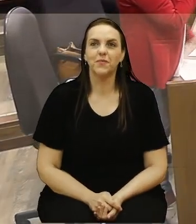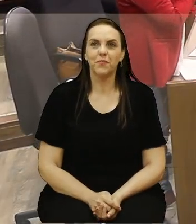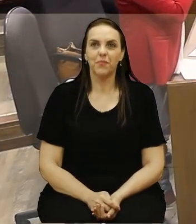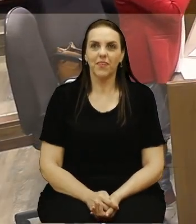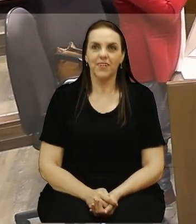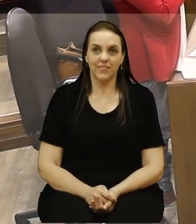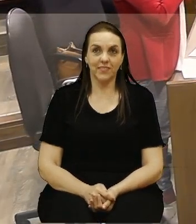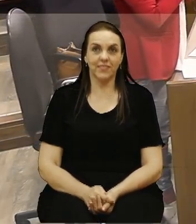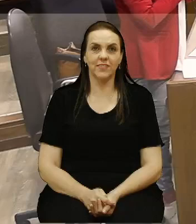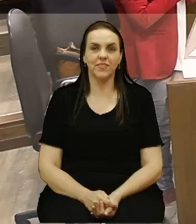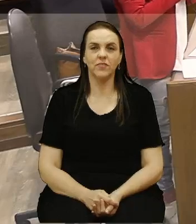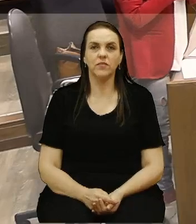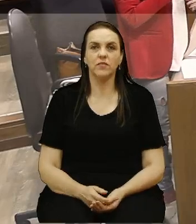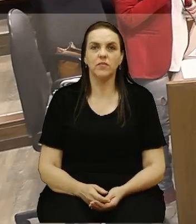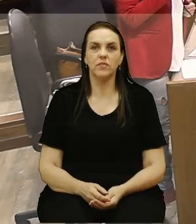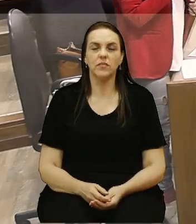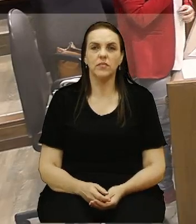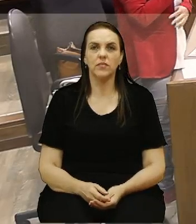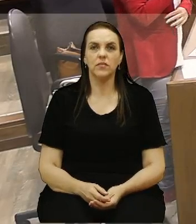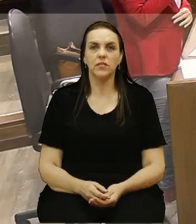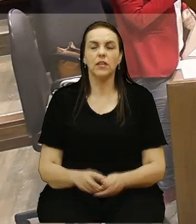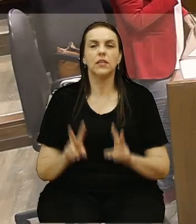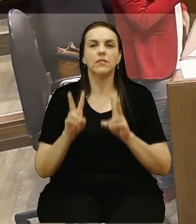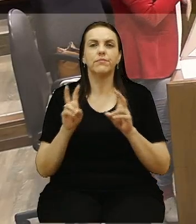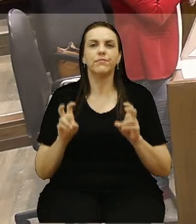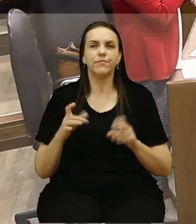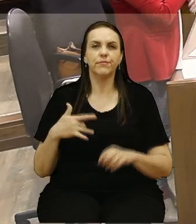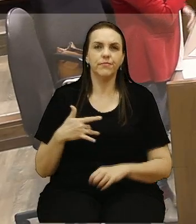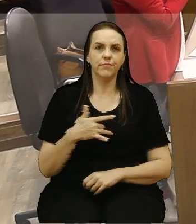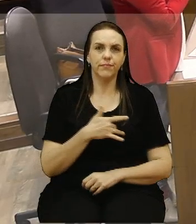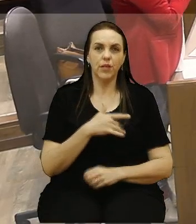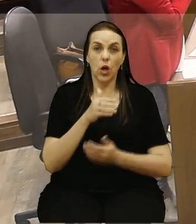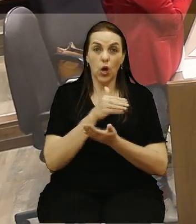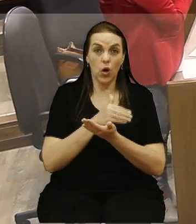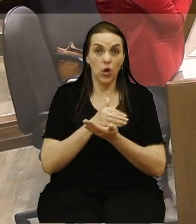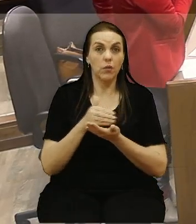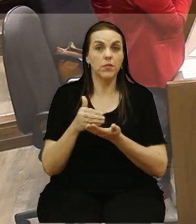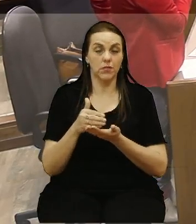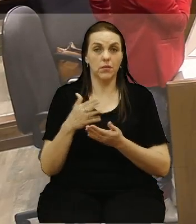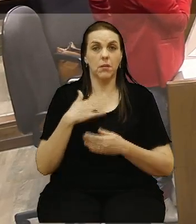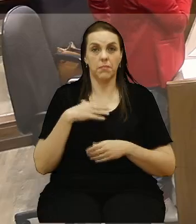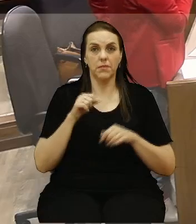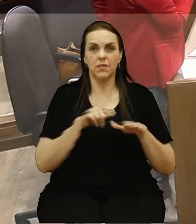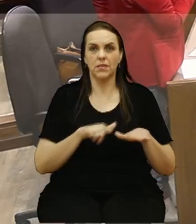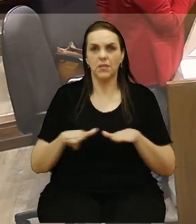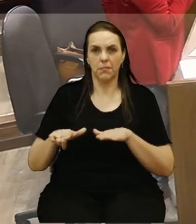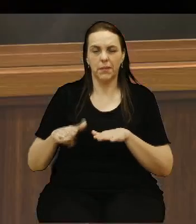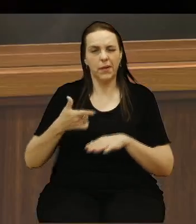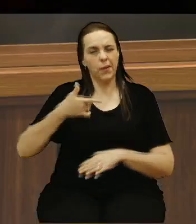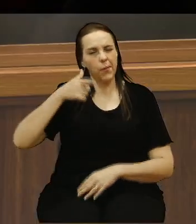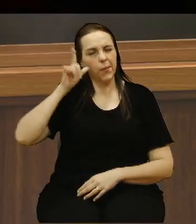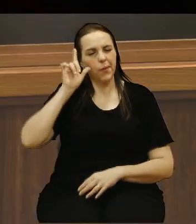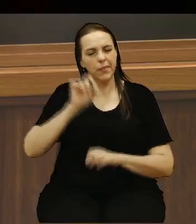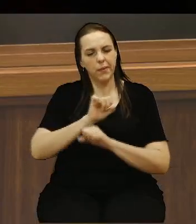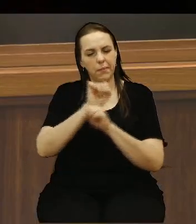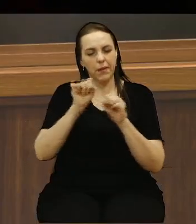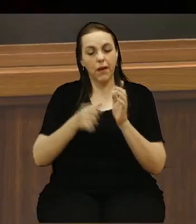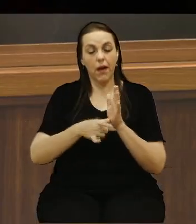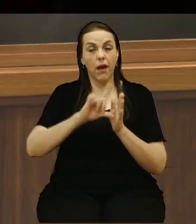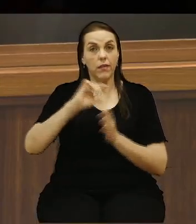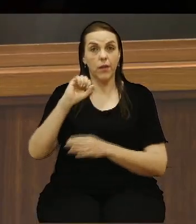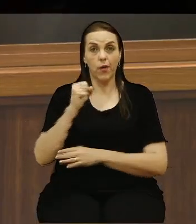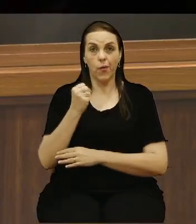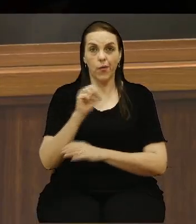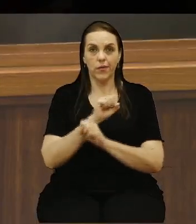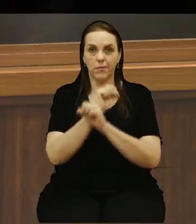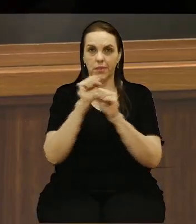Esse assunto da saúde começou na minha semana, ontem de manhã. Antes das 8 eu estava lá